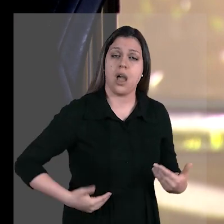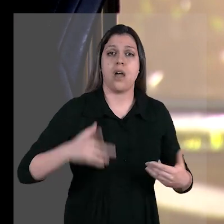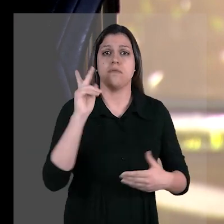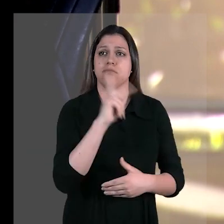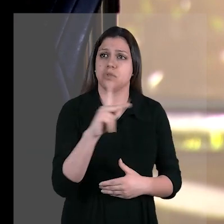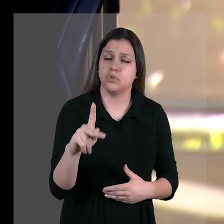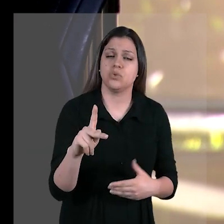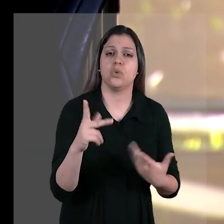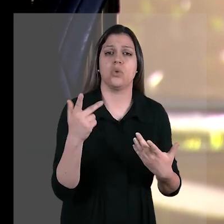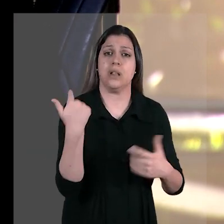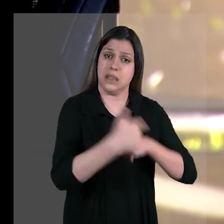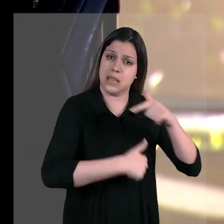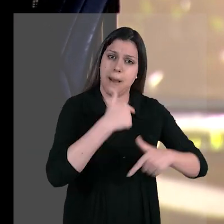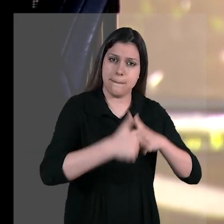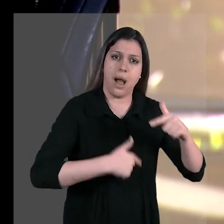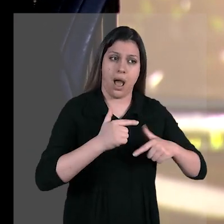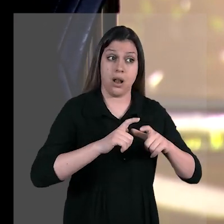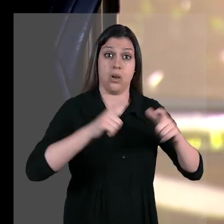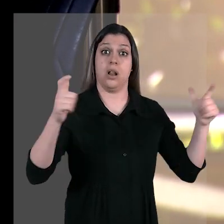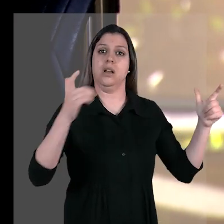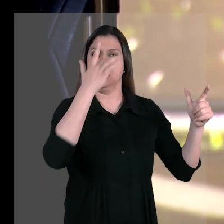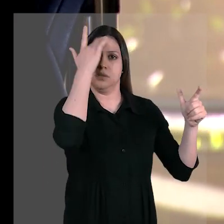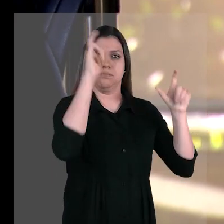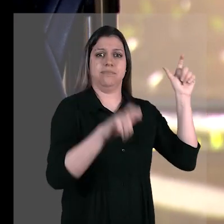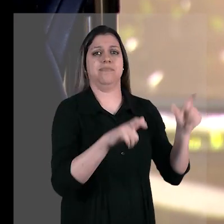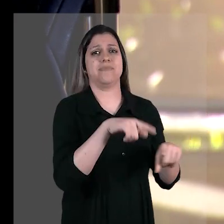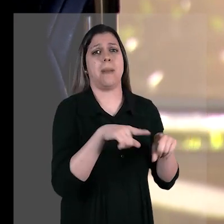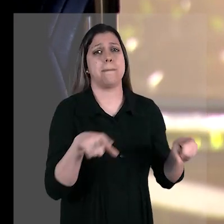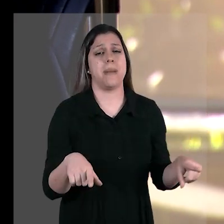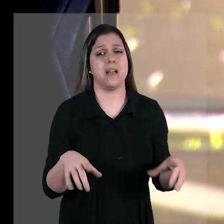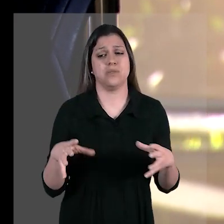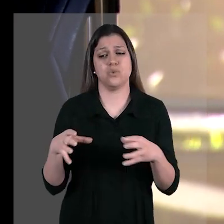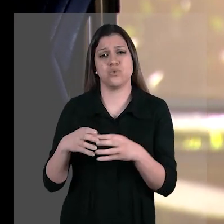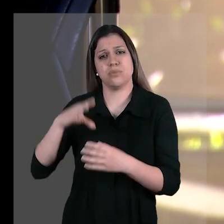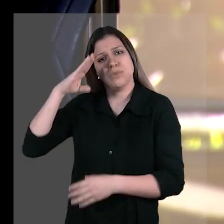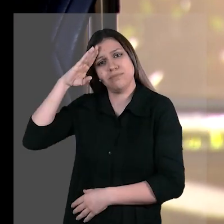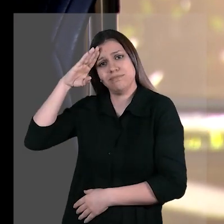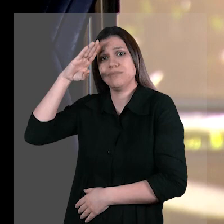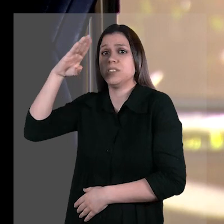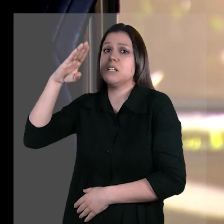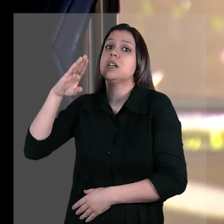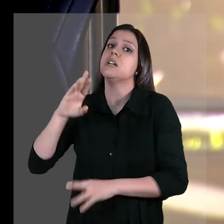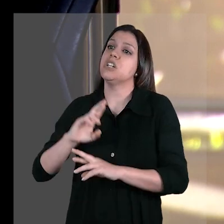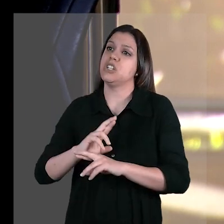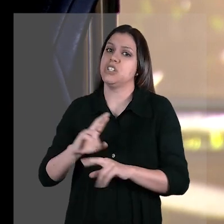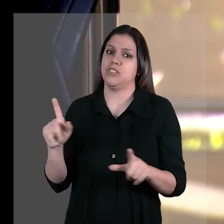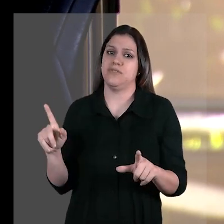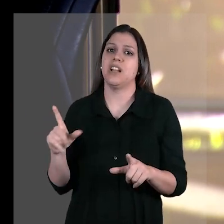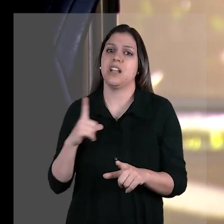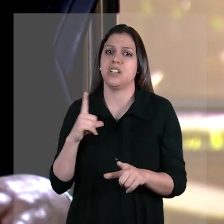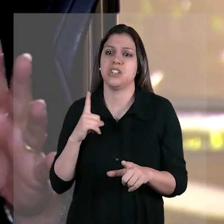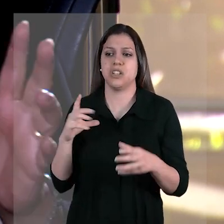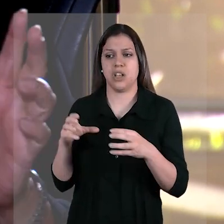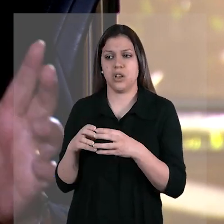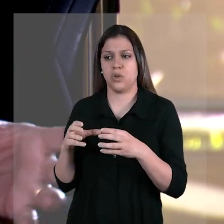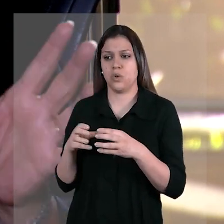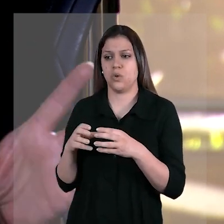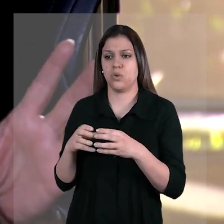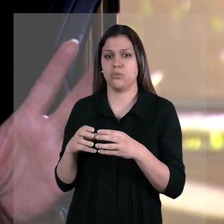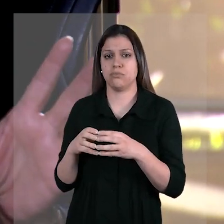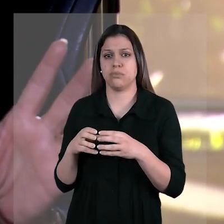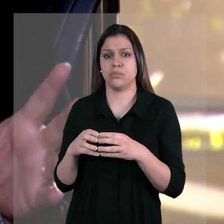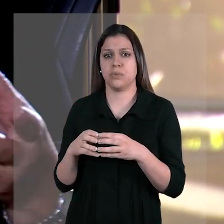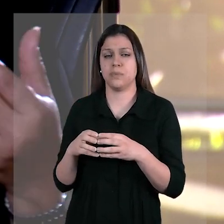no professor, na grande massa. Agora, o Exército, né, no caso, nós temos os militares que não são